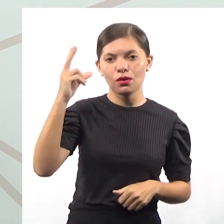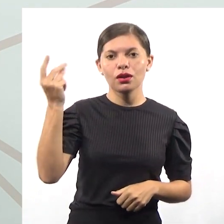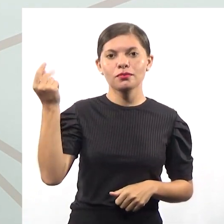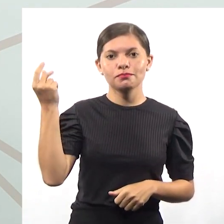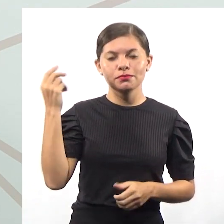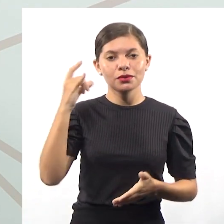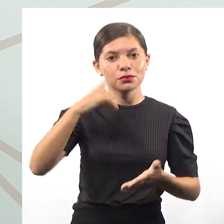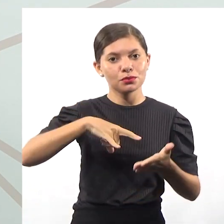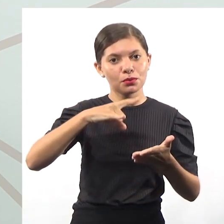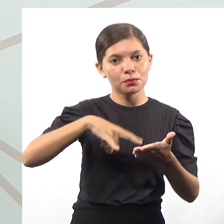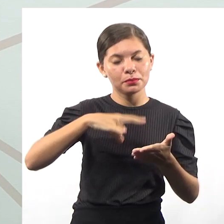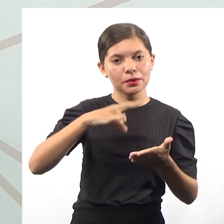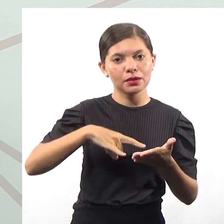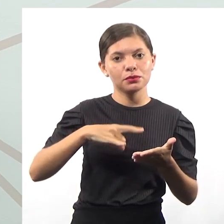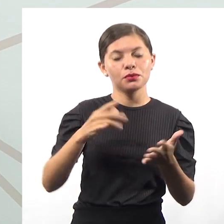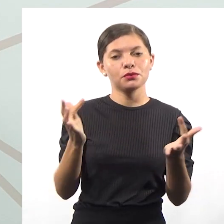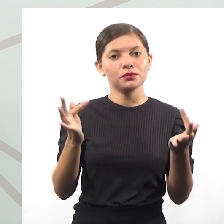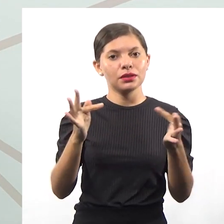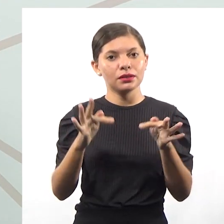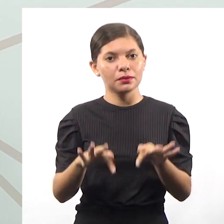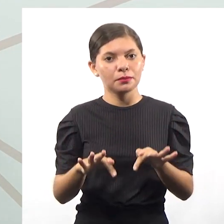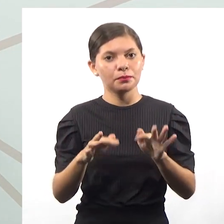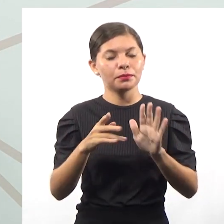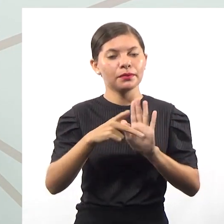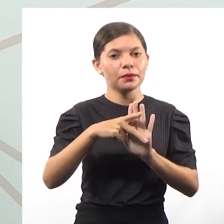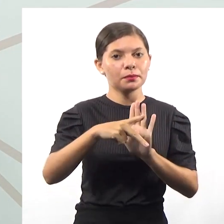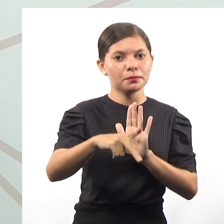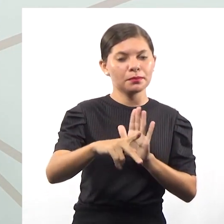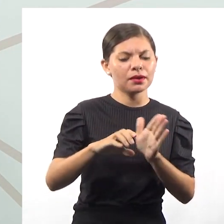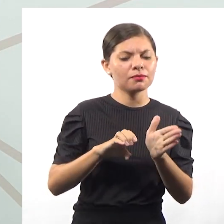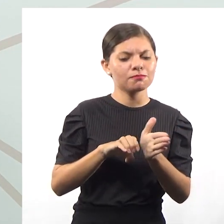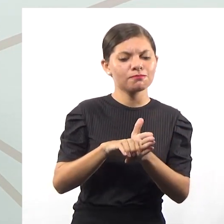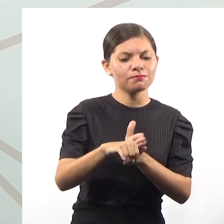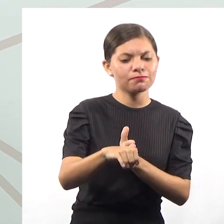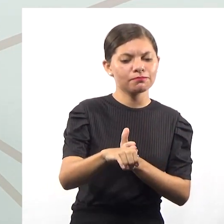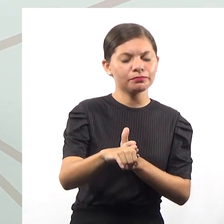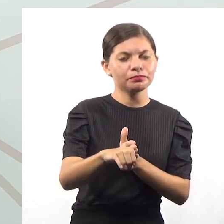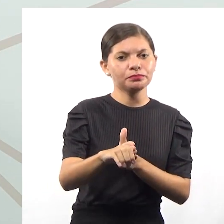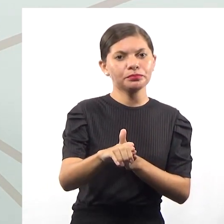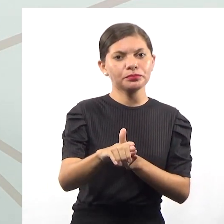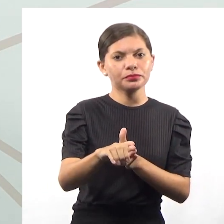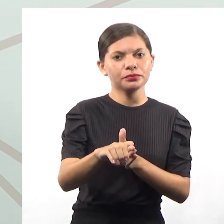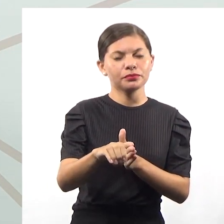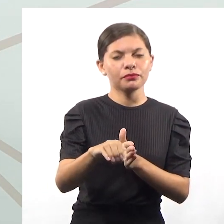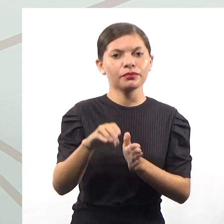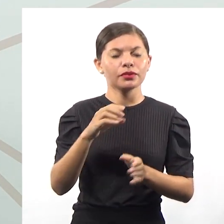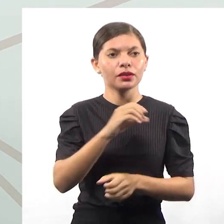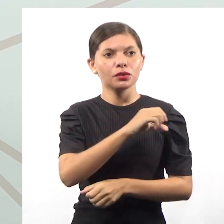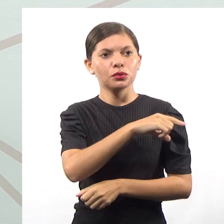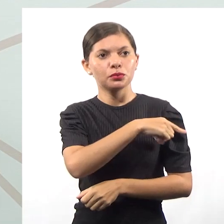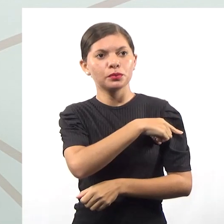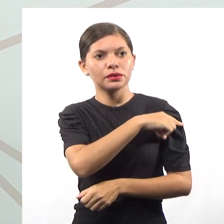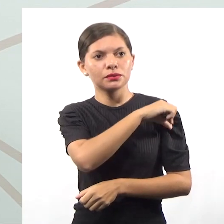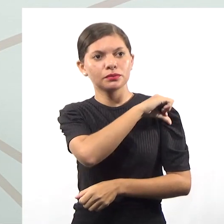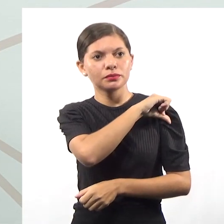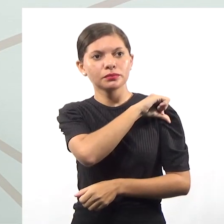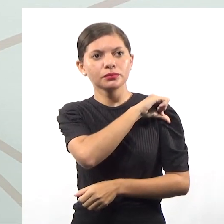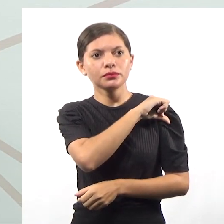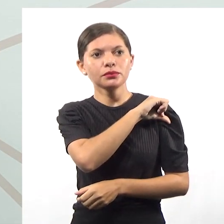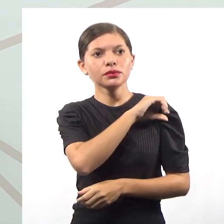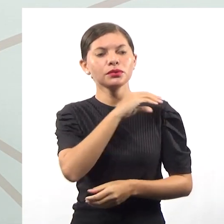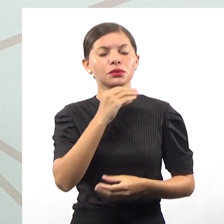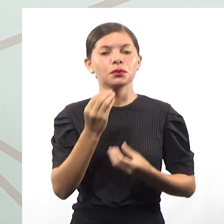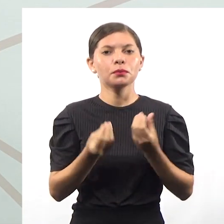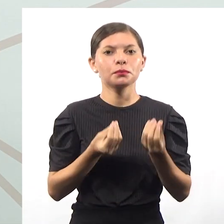de construção e o documento final. Então, para a efetivação do que está previsto no ensino fundamental,